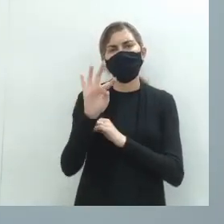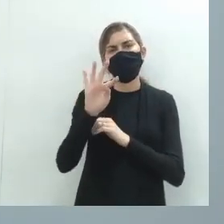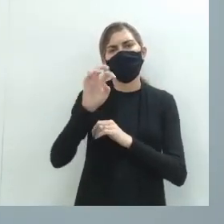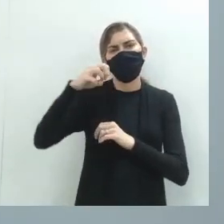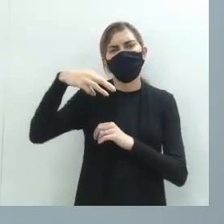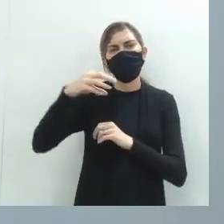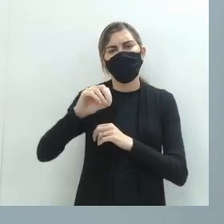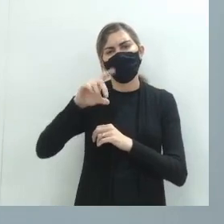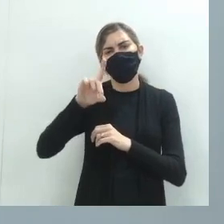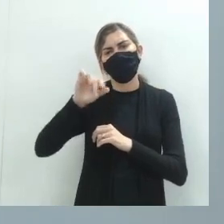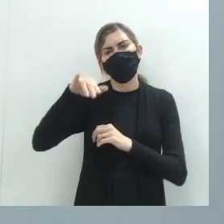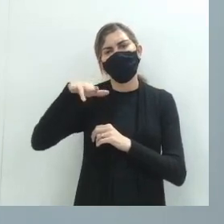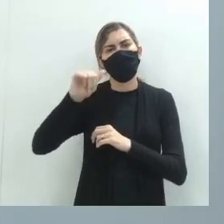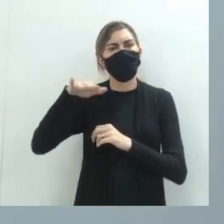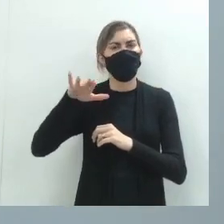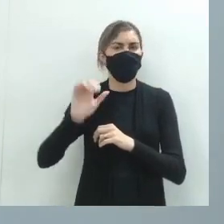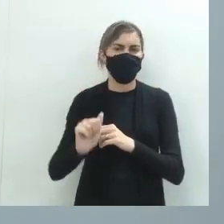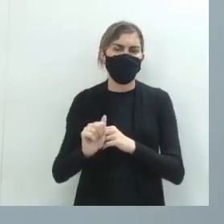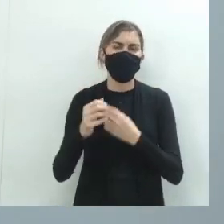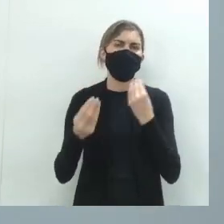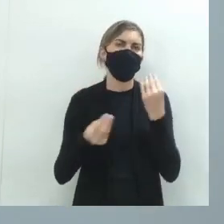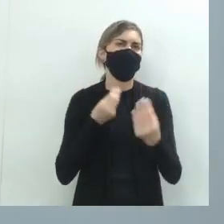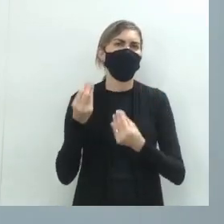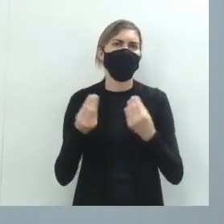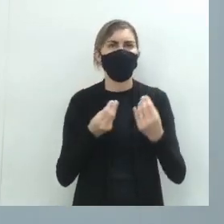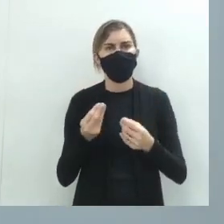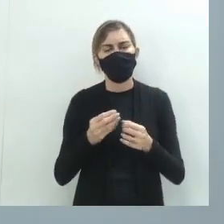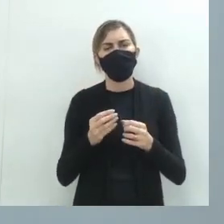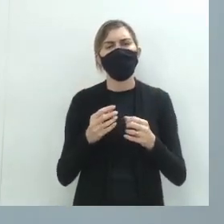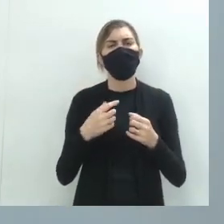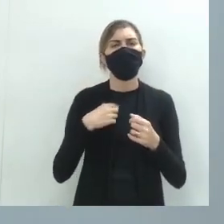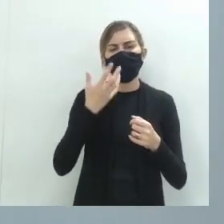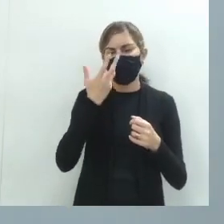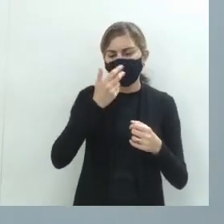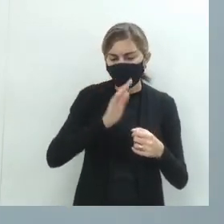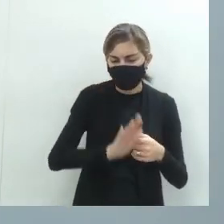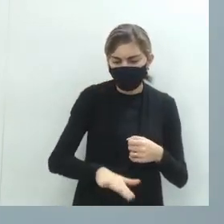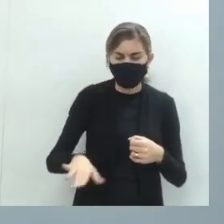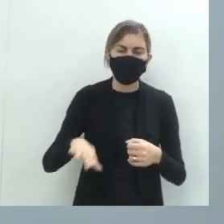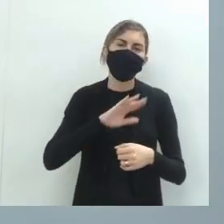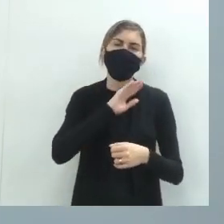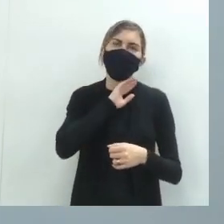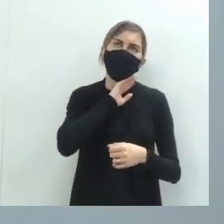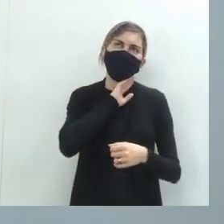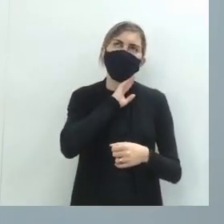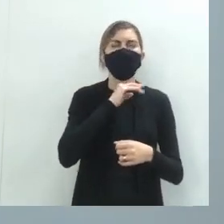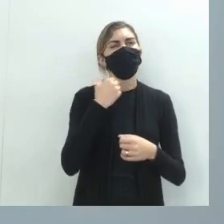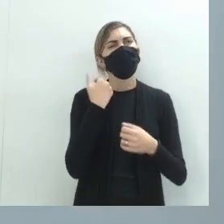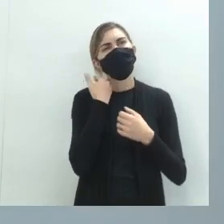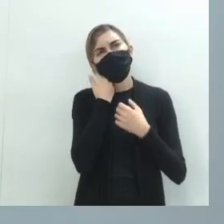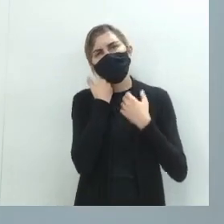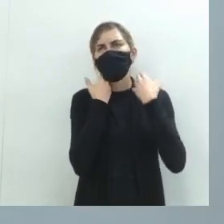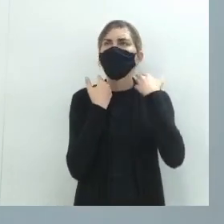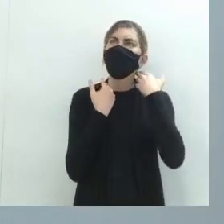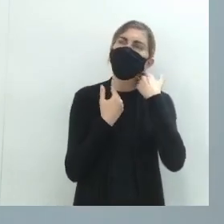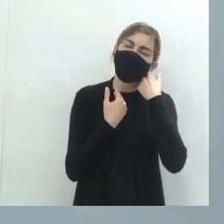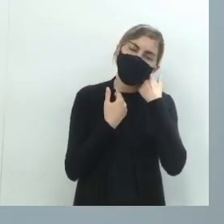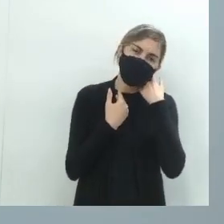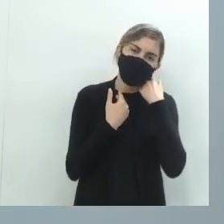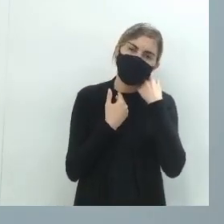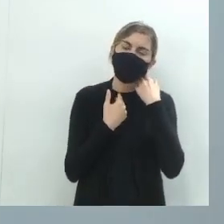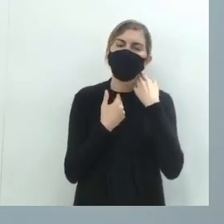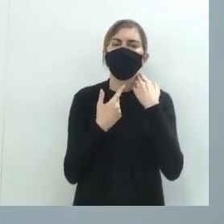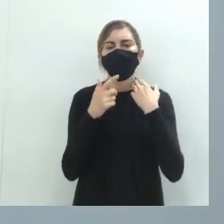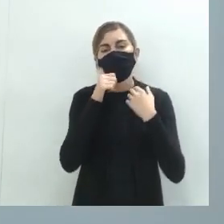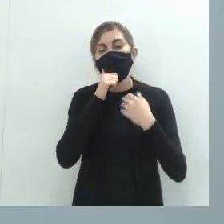Como assim a lei zero da termodinâmica, professor? A criança está febril. O menino está com febre.